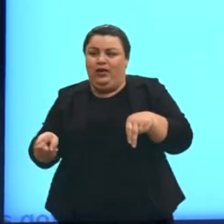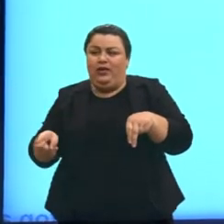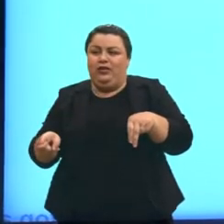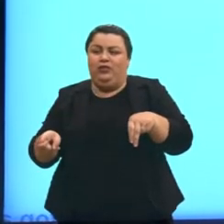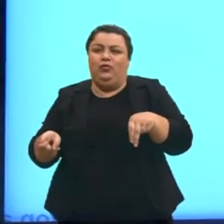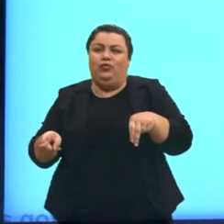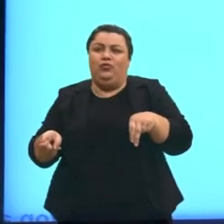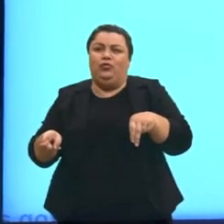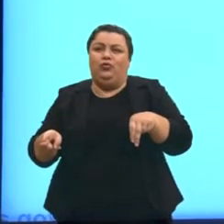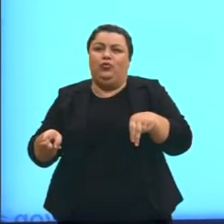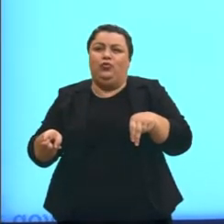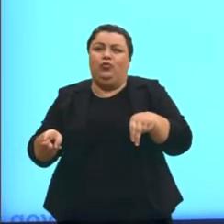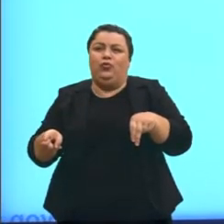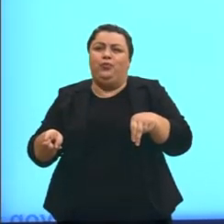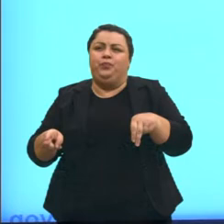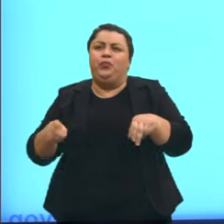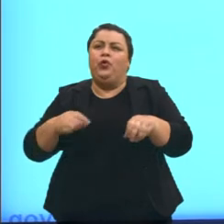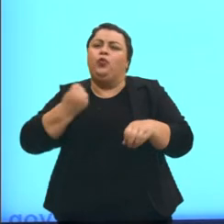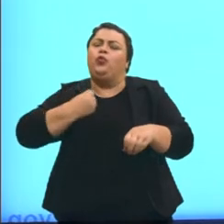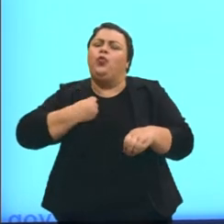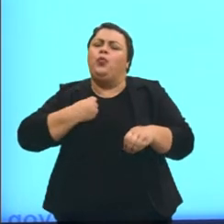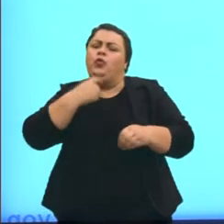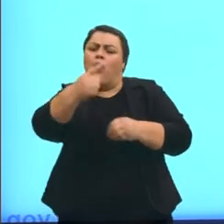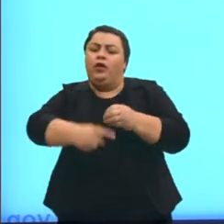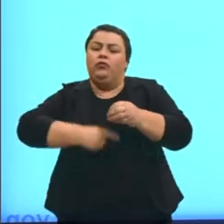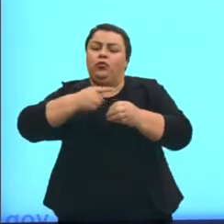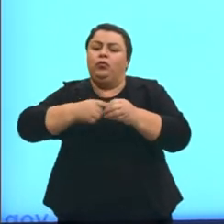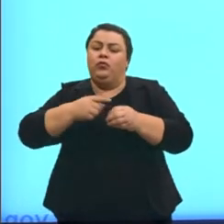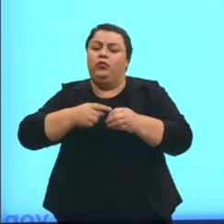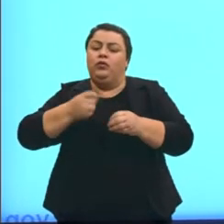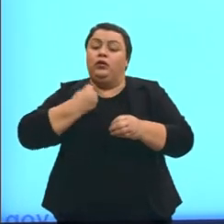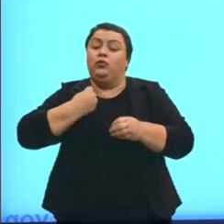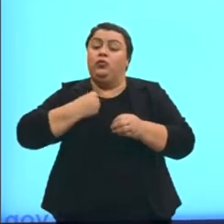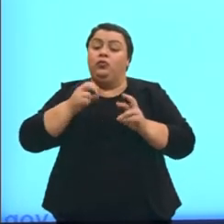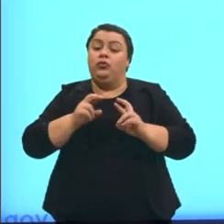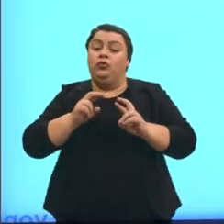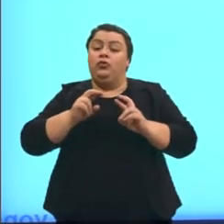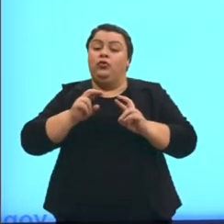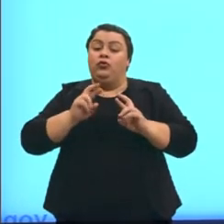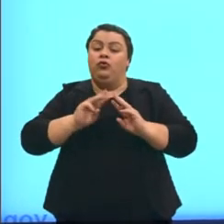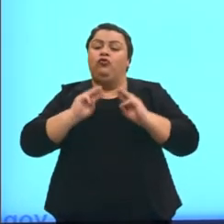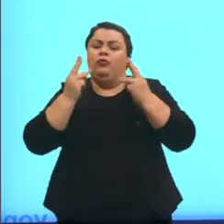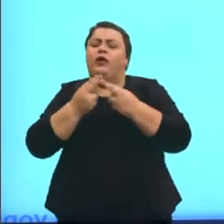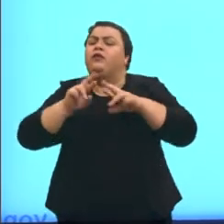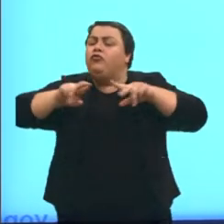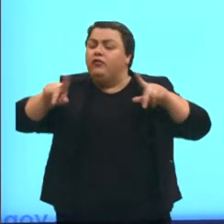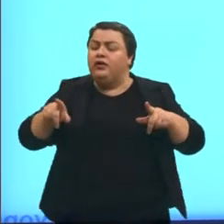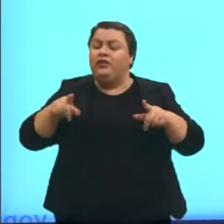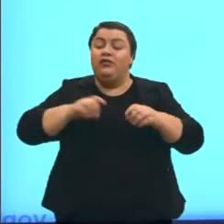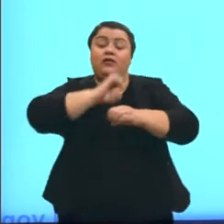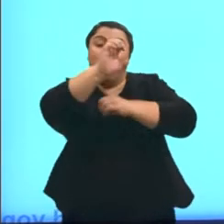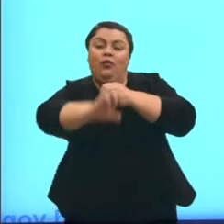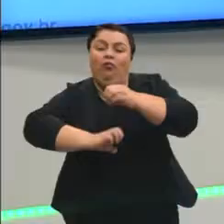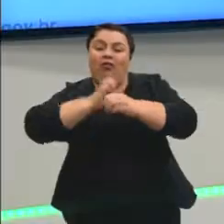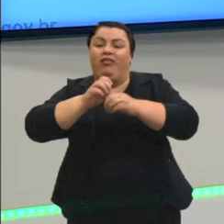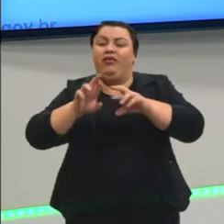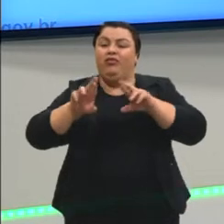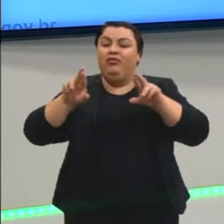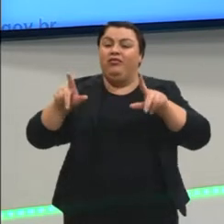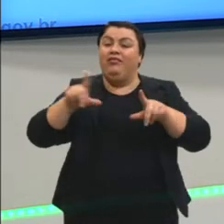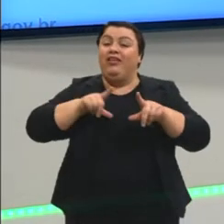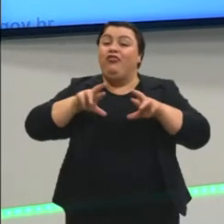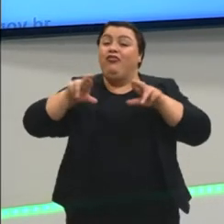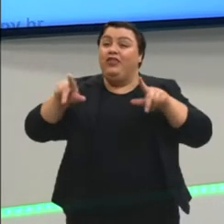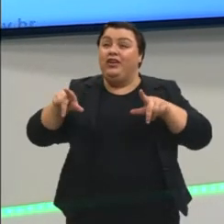apresentar número atômico e número de massa diferentes e os elétrons é aqueles que têm os elétrons